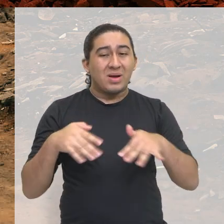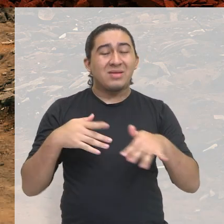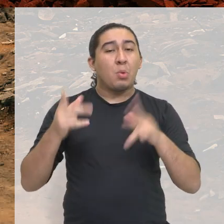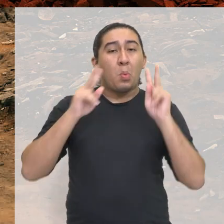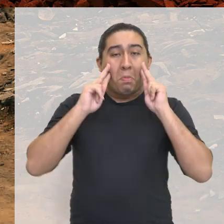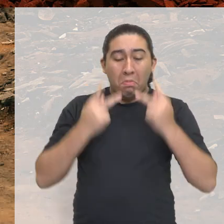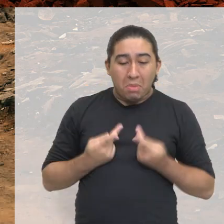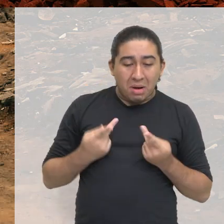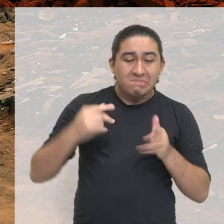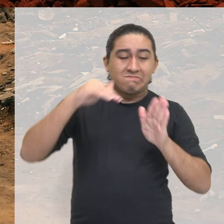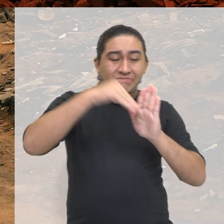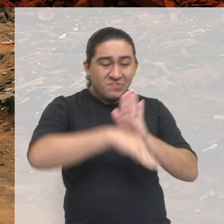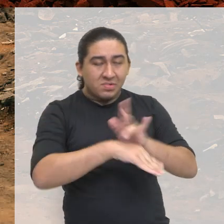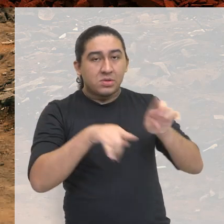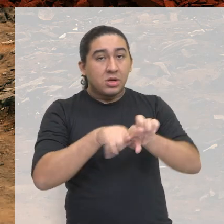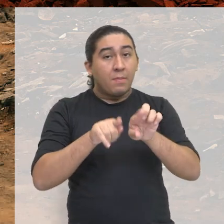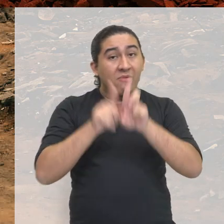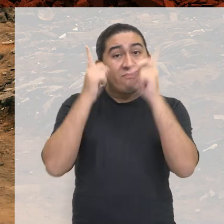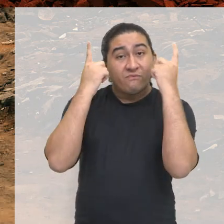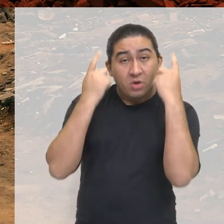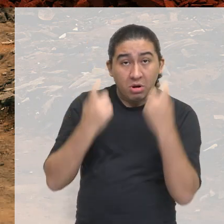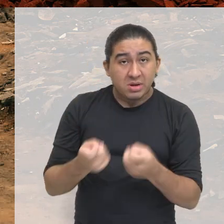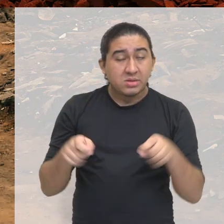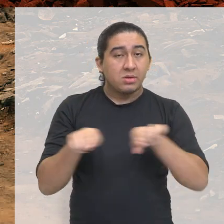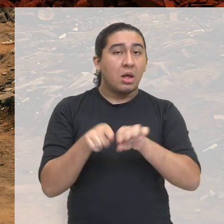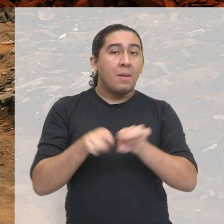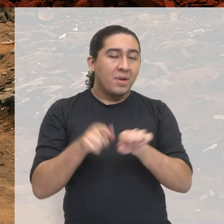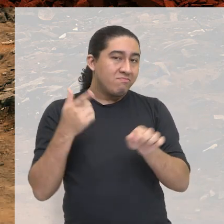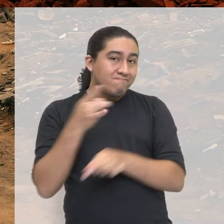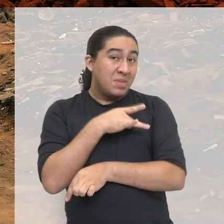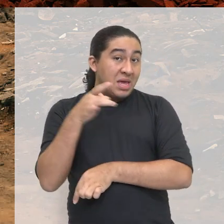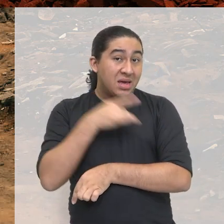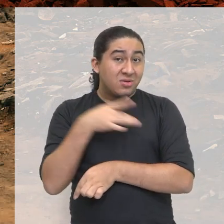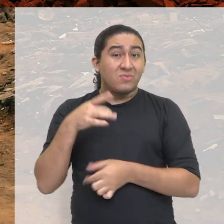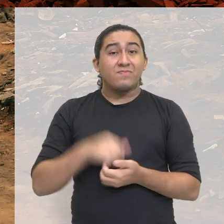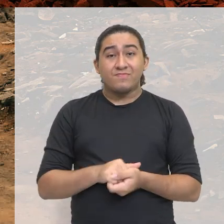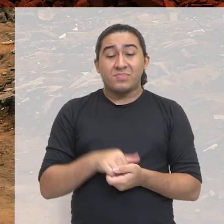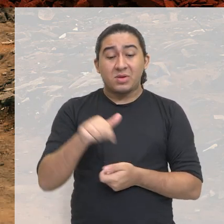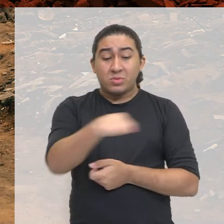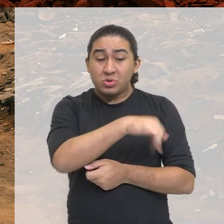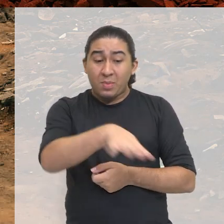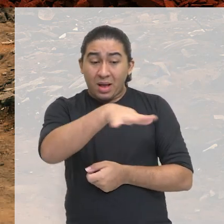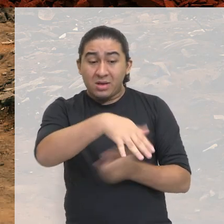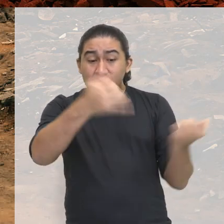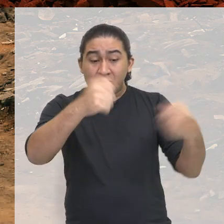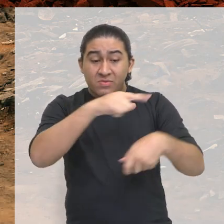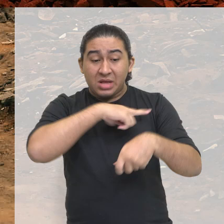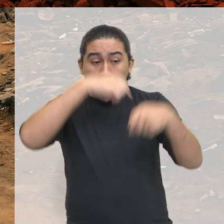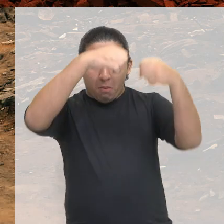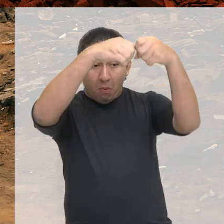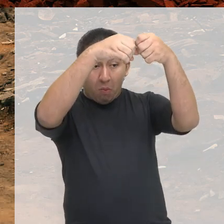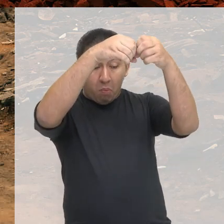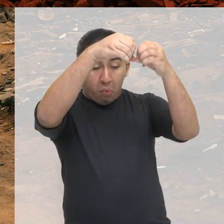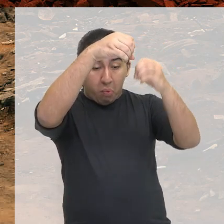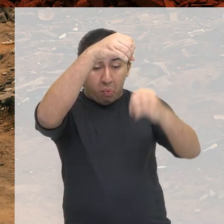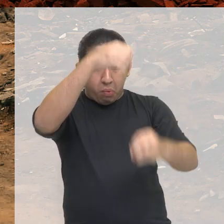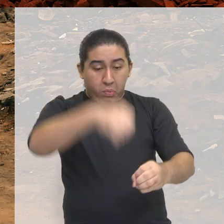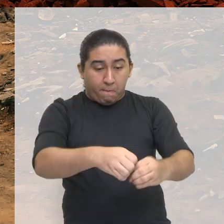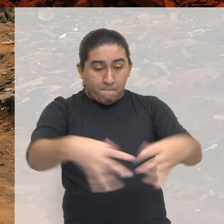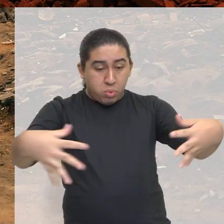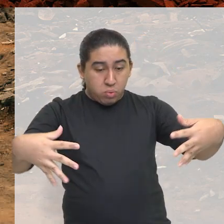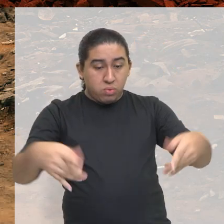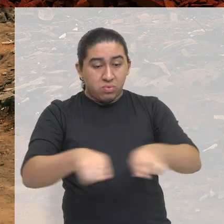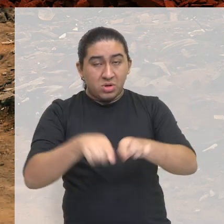humanitária, violência e insegurança. Eles estão num ambiente que a qualquer momento pode haver um bombardeio, pode haver